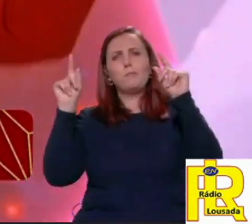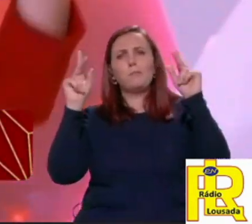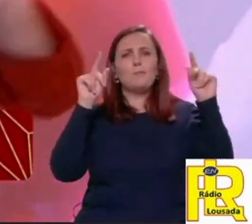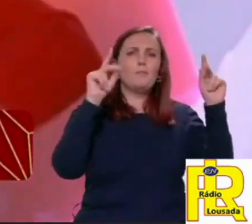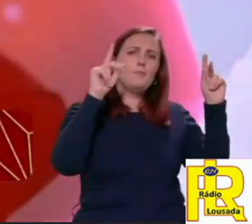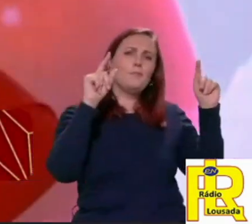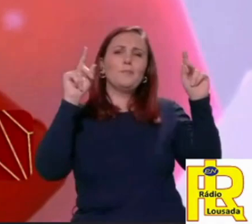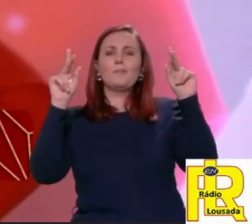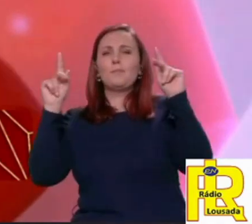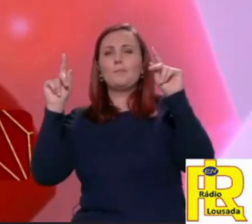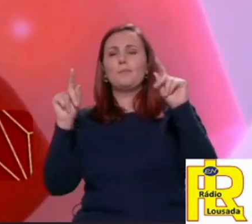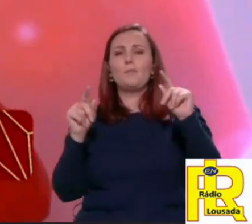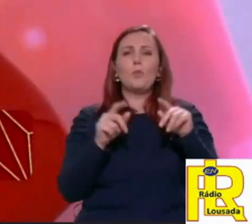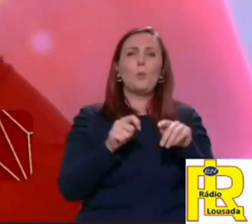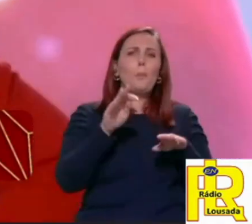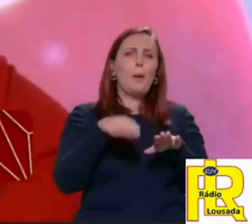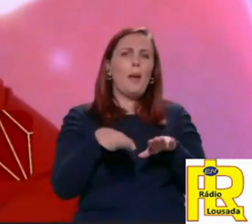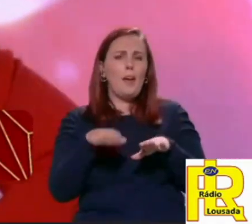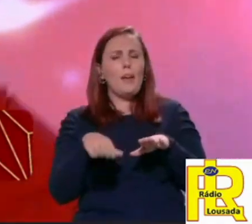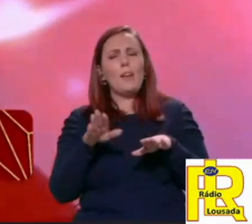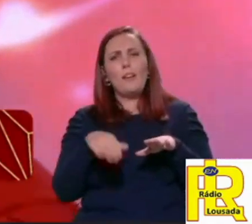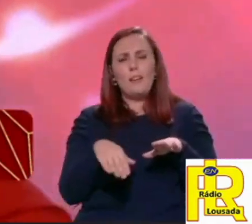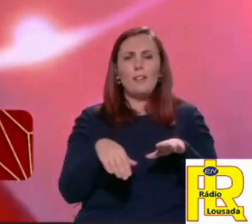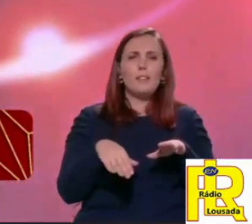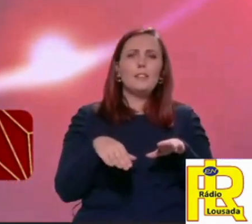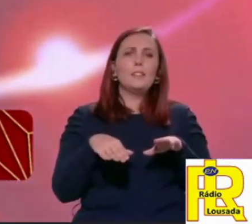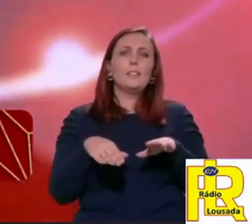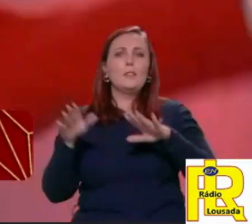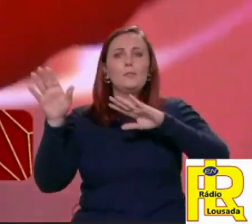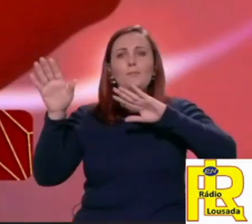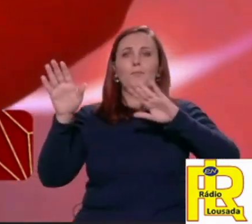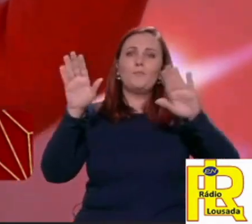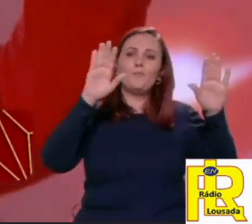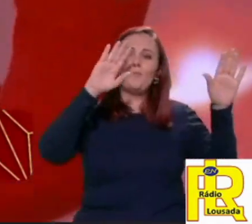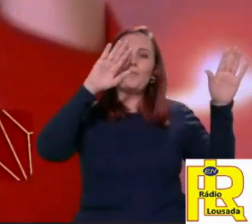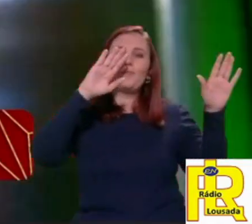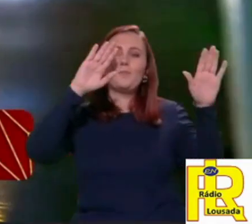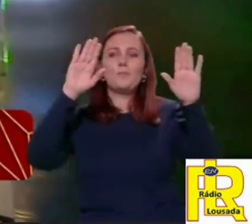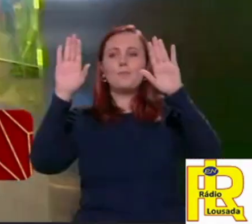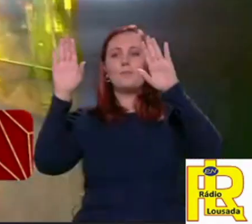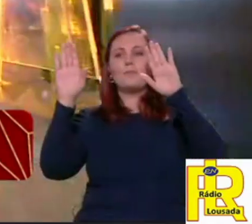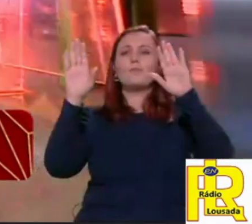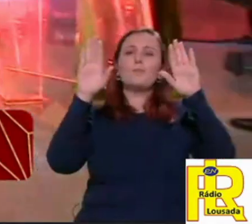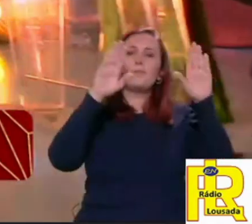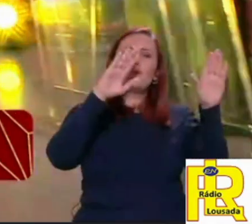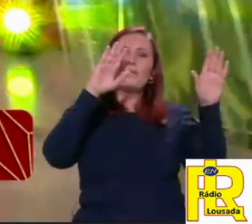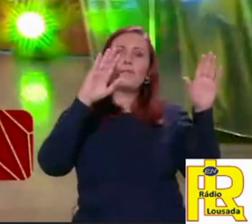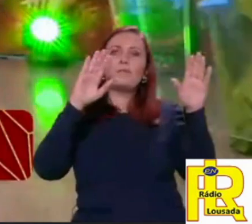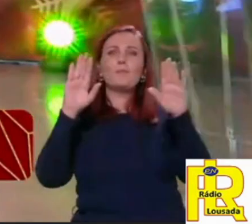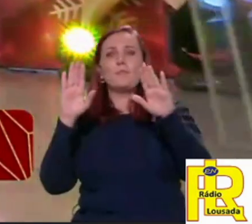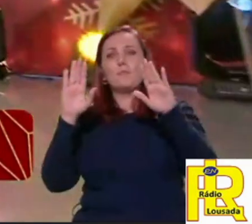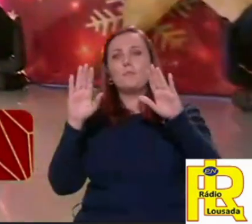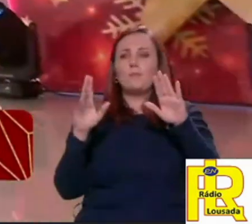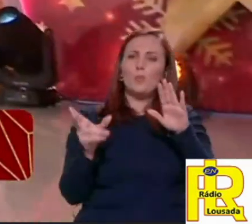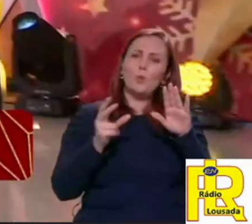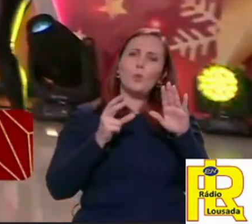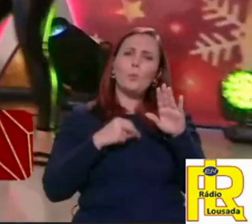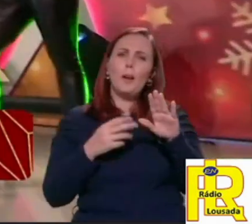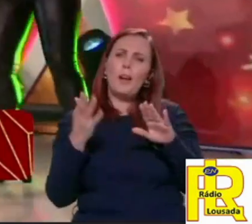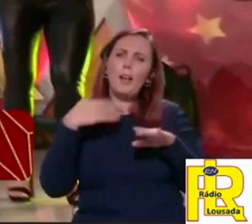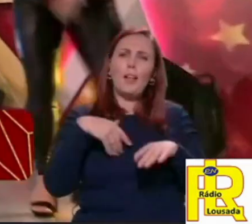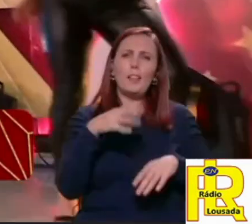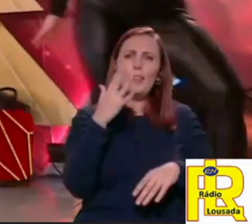manh bate bate o pezinho levanta a m vem comigo